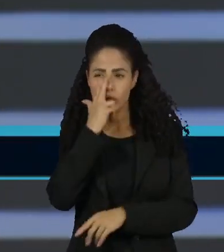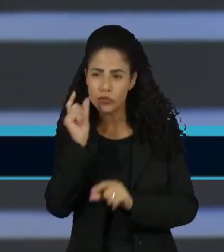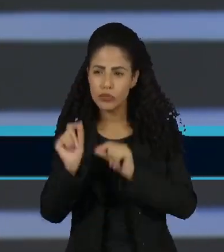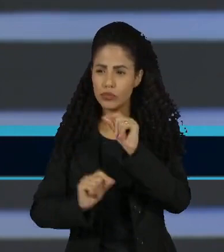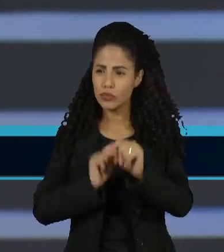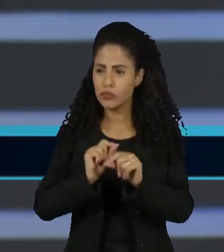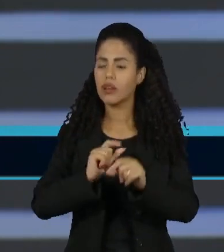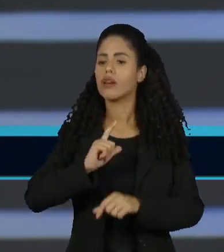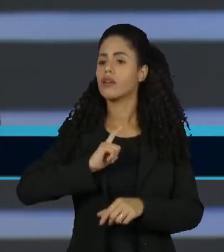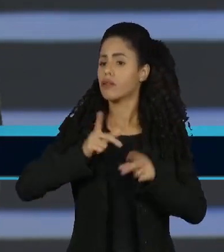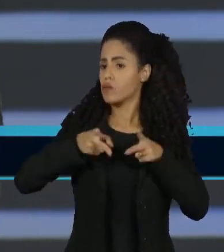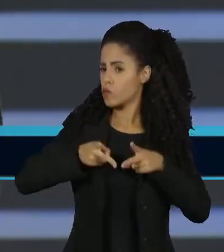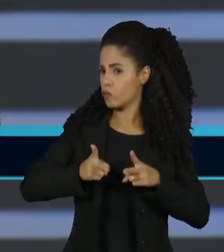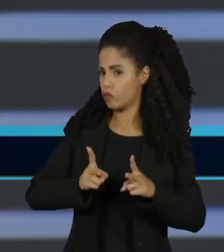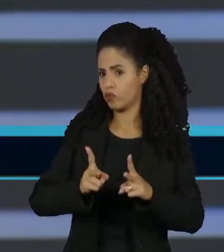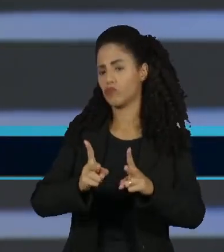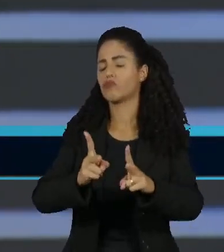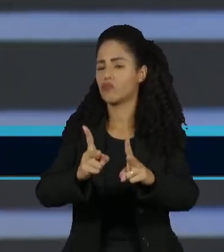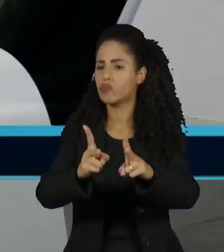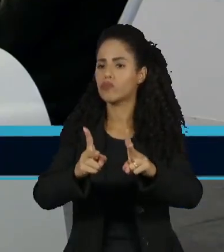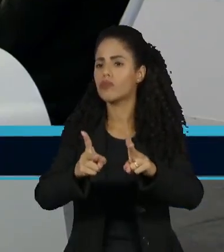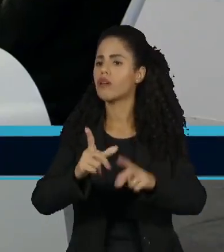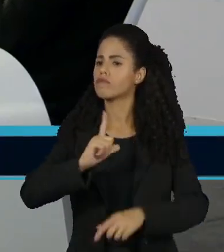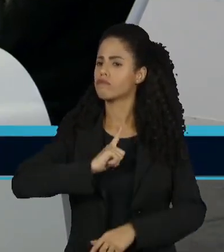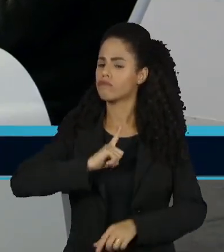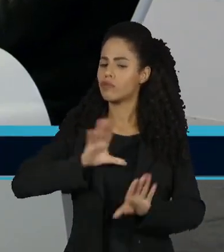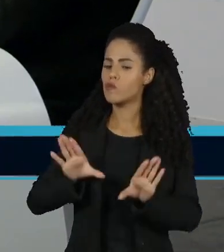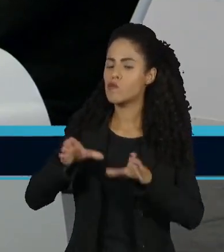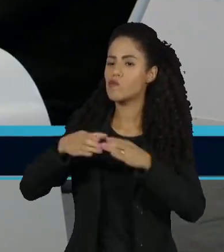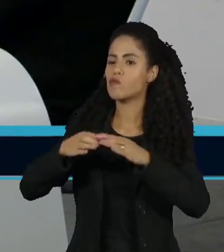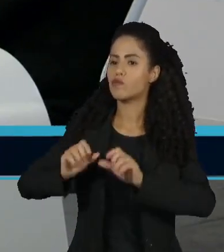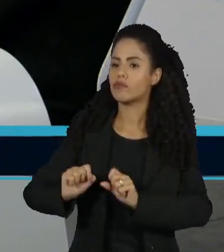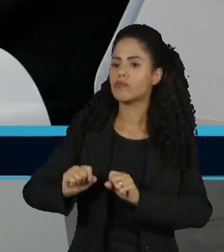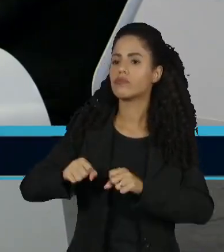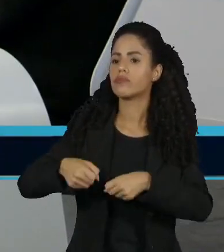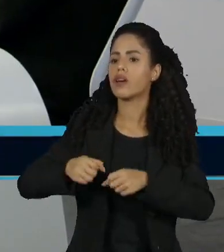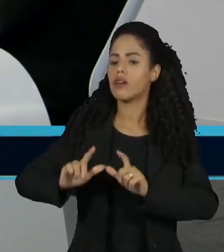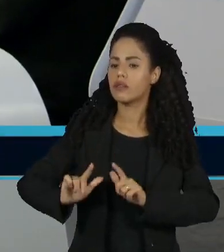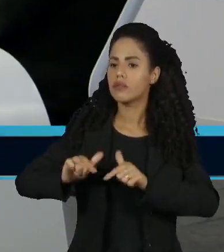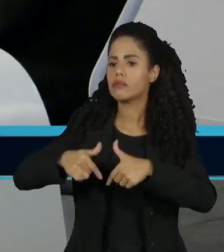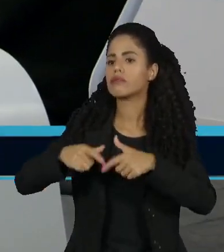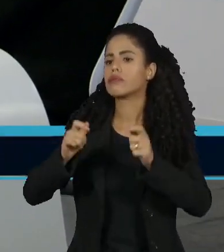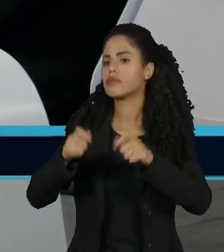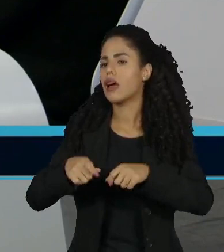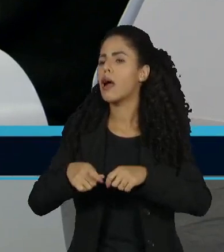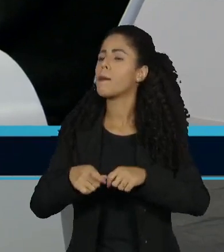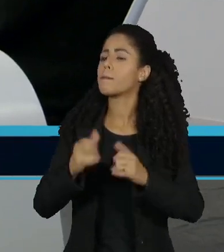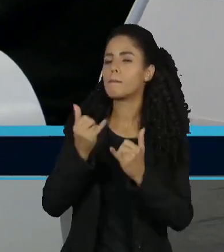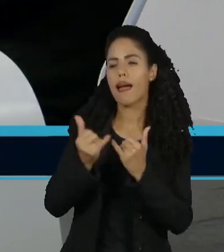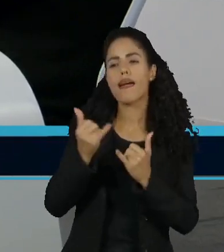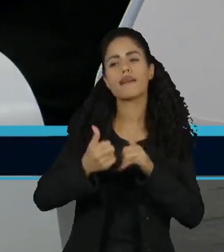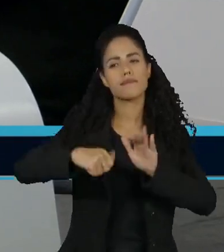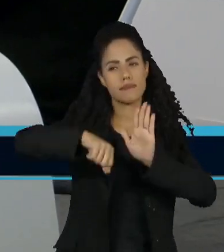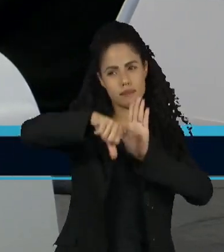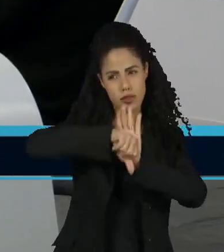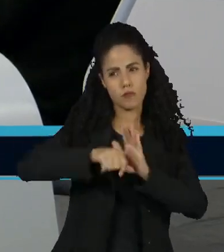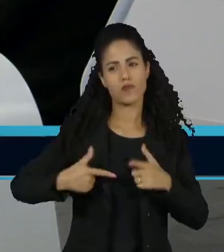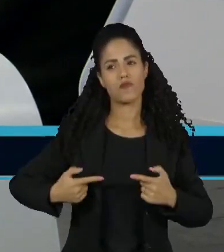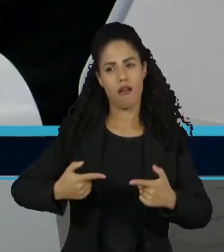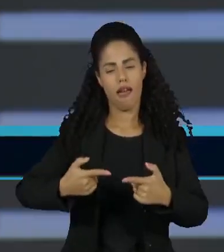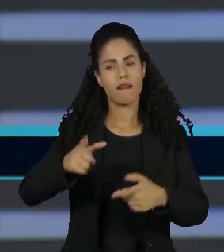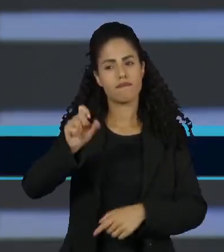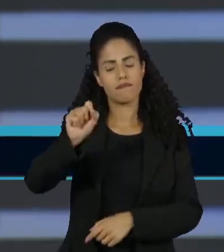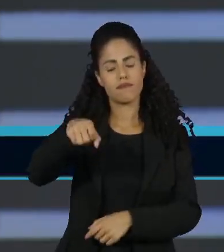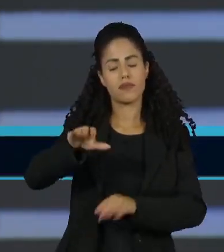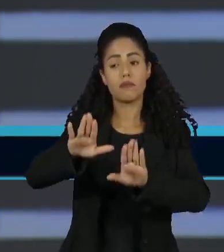incursão continua e há um conjunto de ações que são passíveis de caracterização como crime de guerra. No